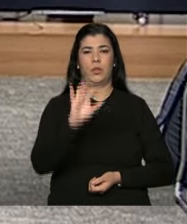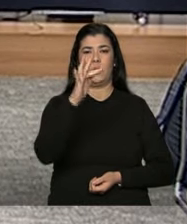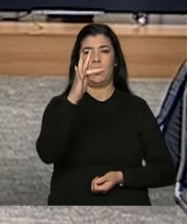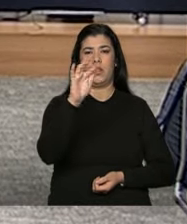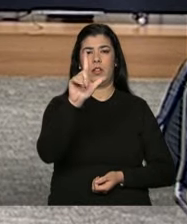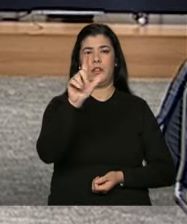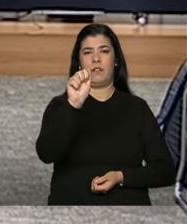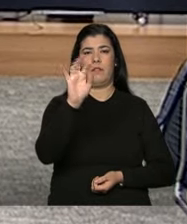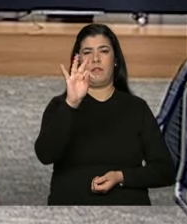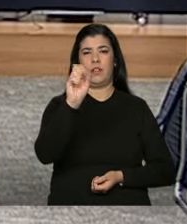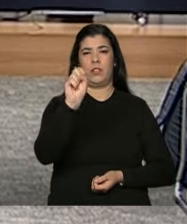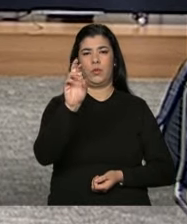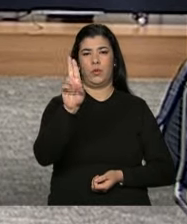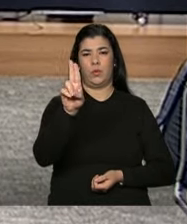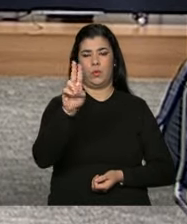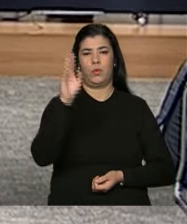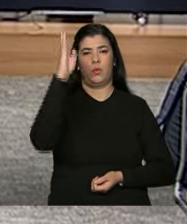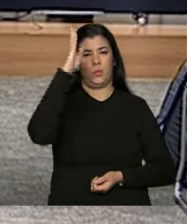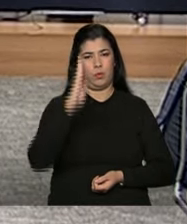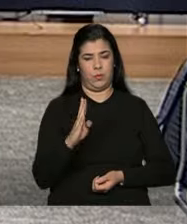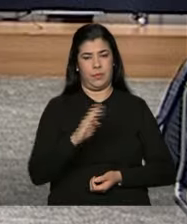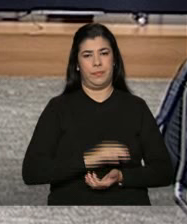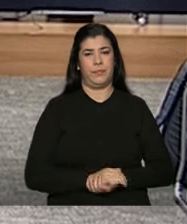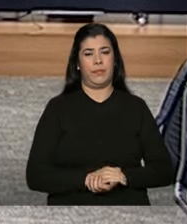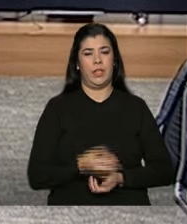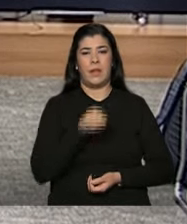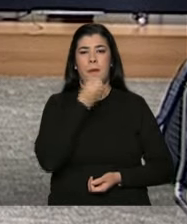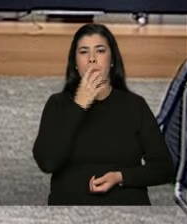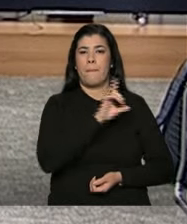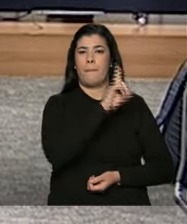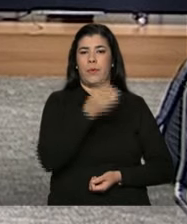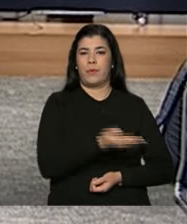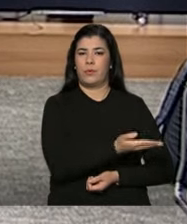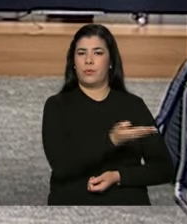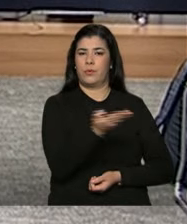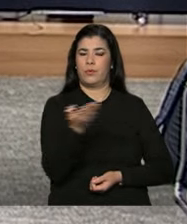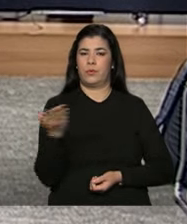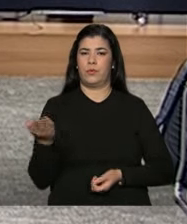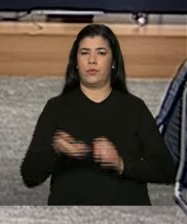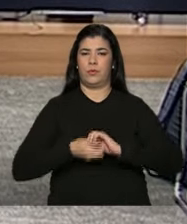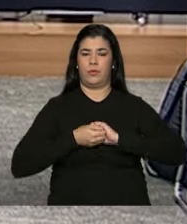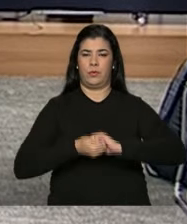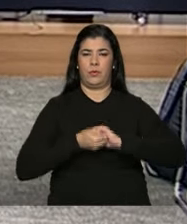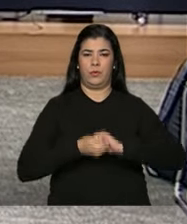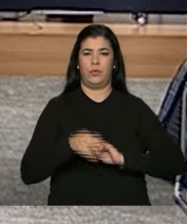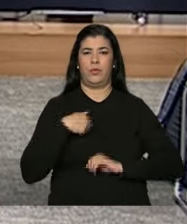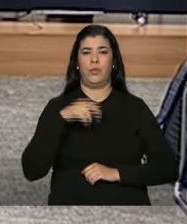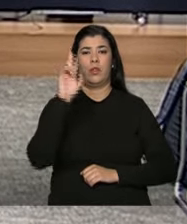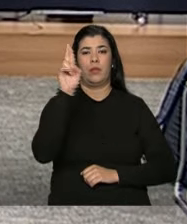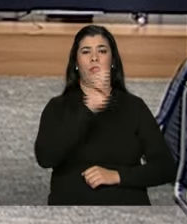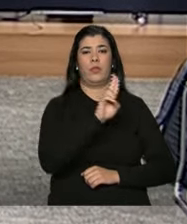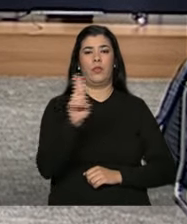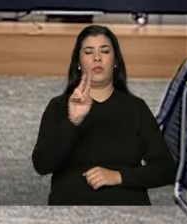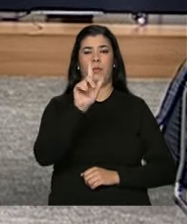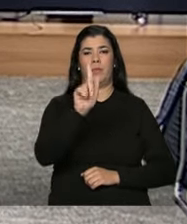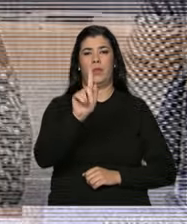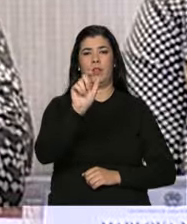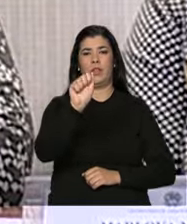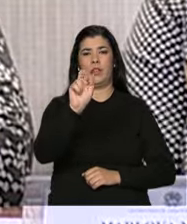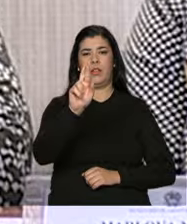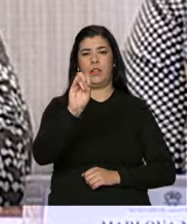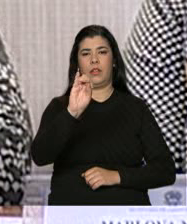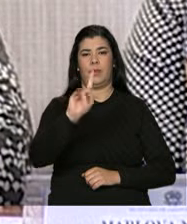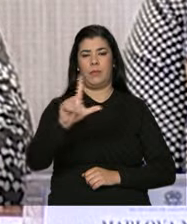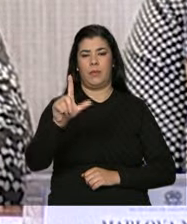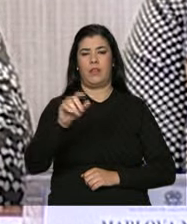todas. né? Eh, eu já saúdo a mesa em nome de Gabriel, Regina, Angélica, Marlova,